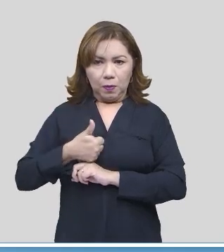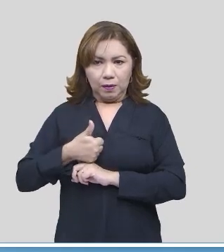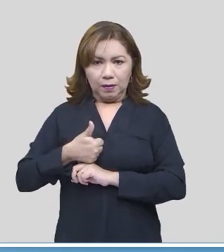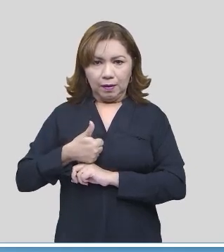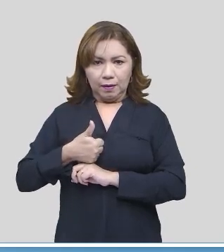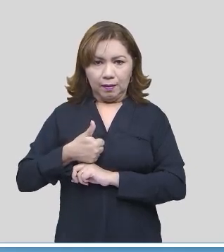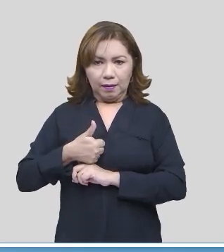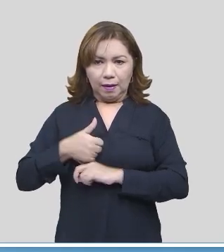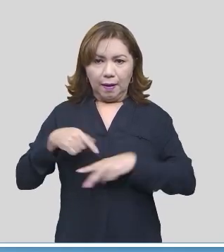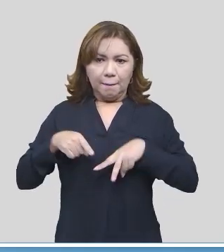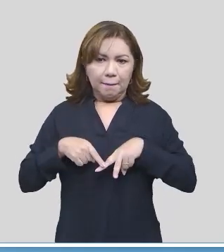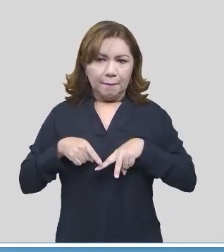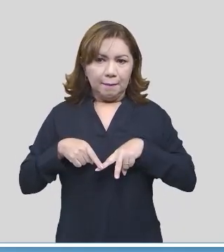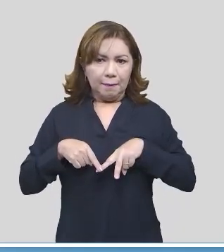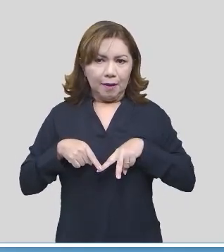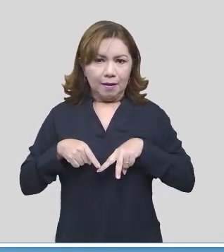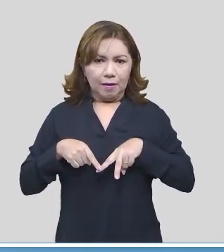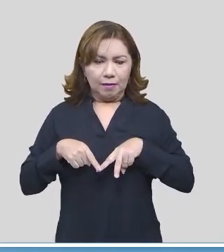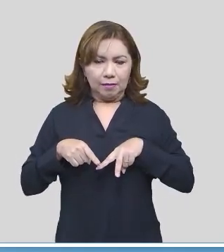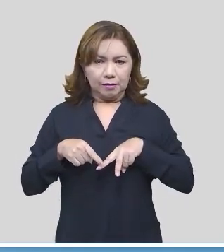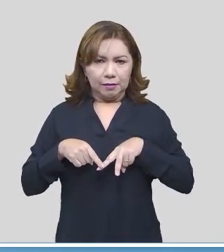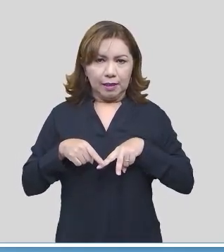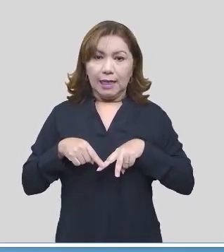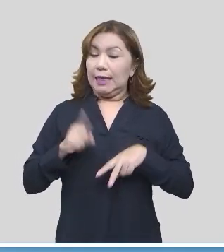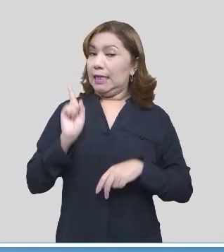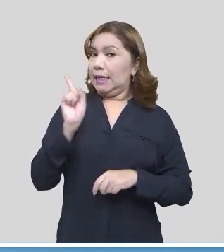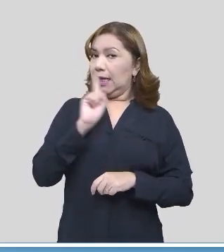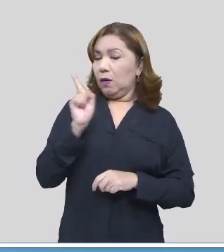não padronizada.